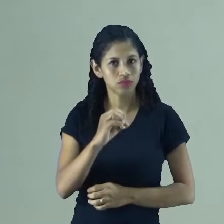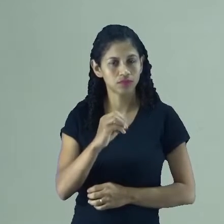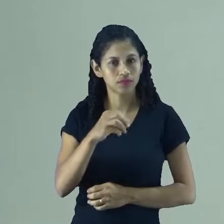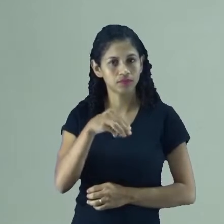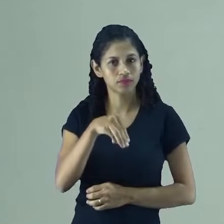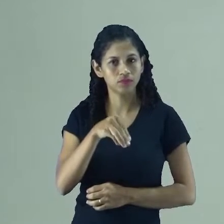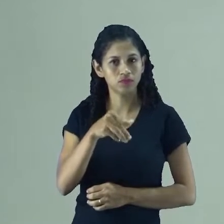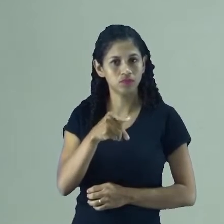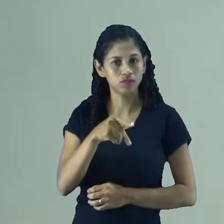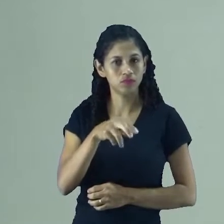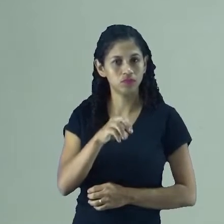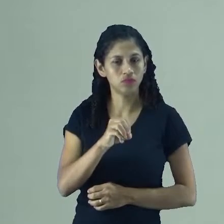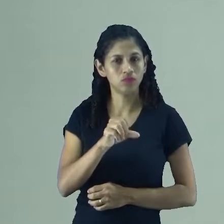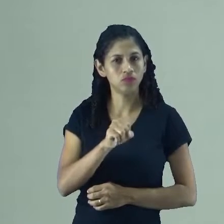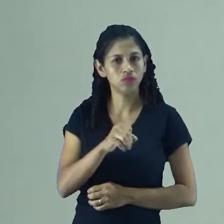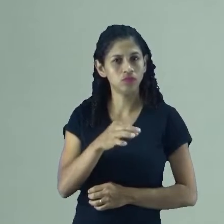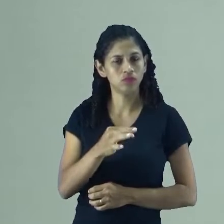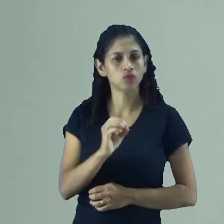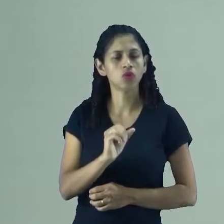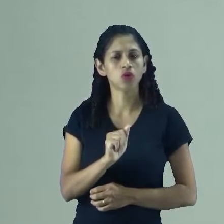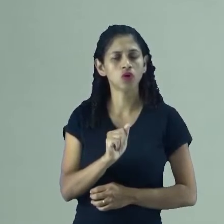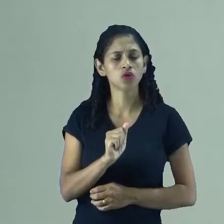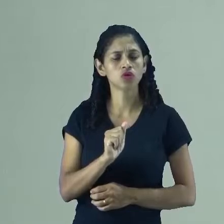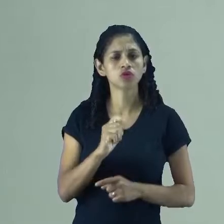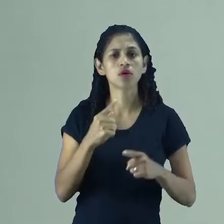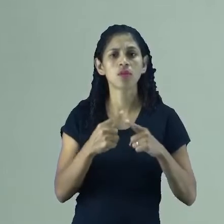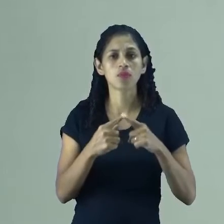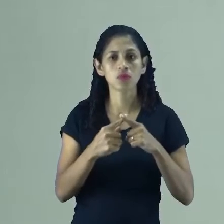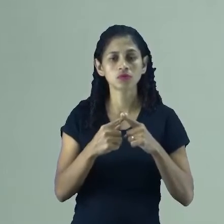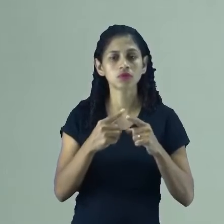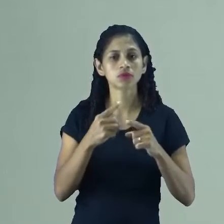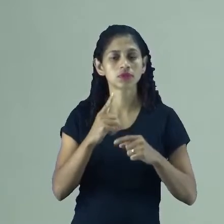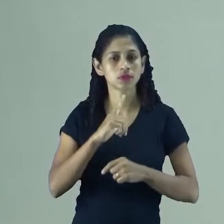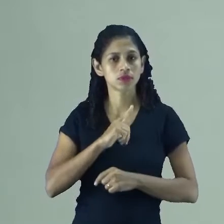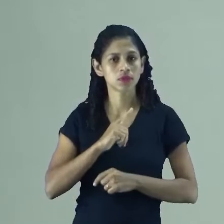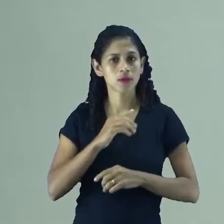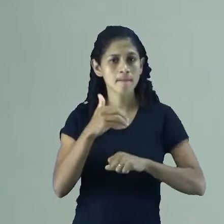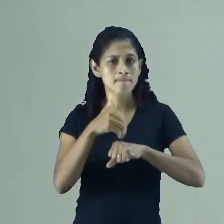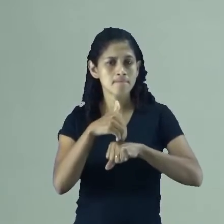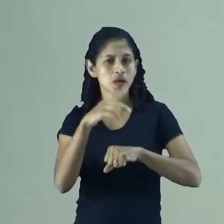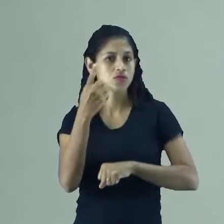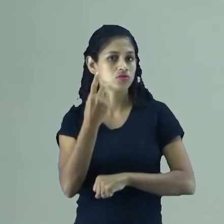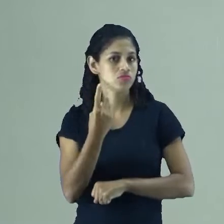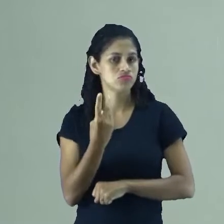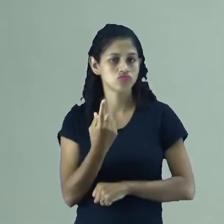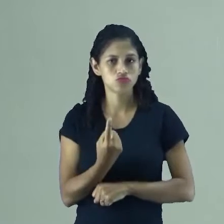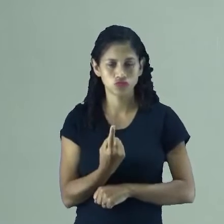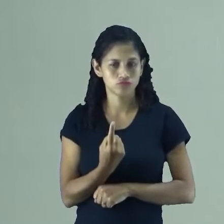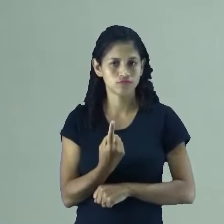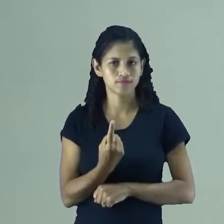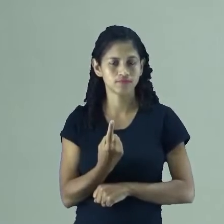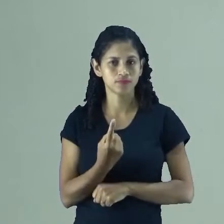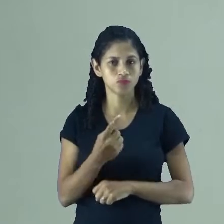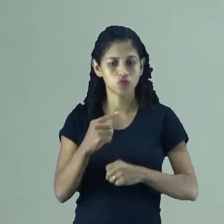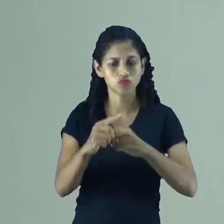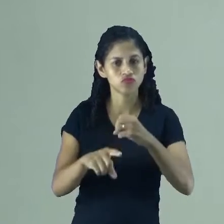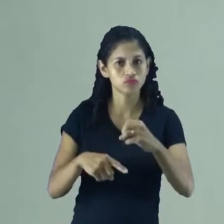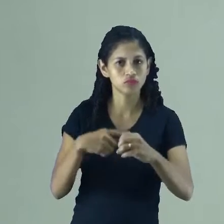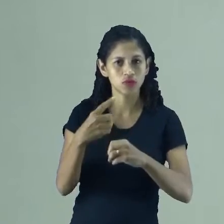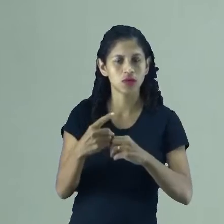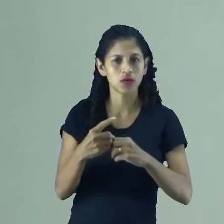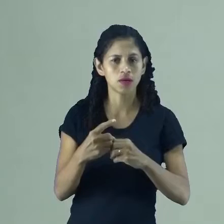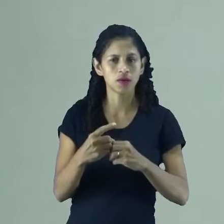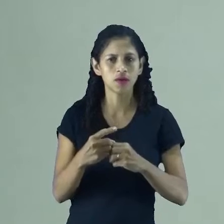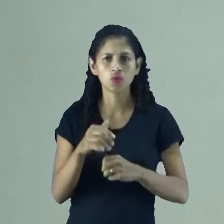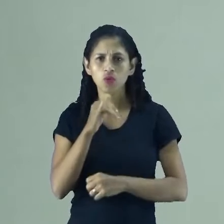por mais de uma substância, por mais de um tipo de átomo. Um exemplo vai ser a água. Se a gente for para analisar, a